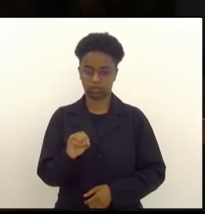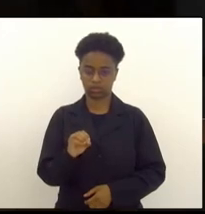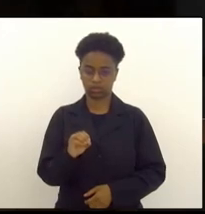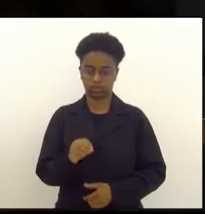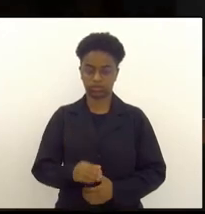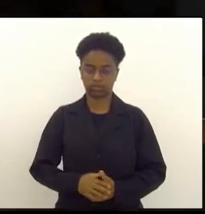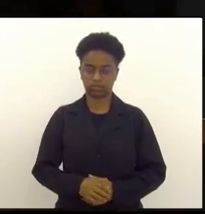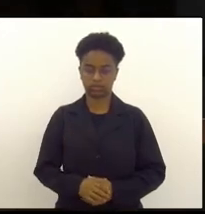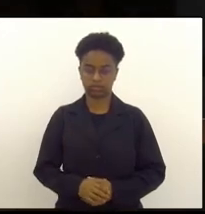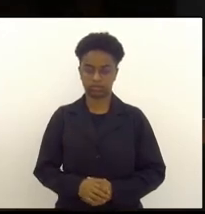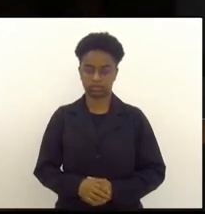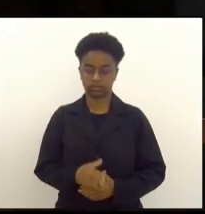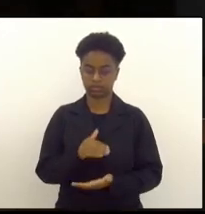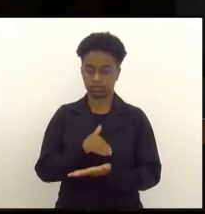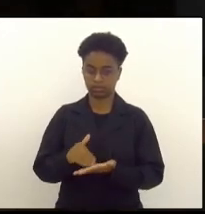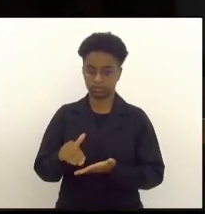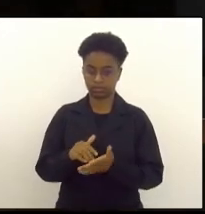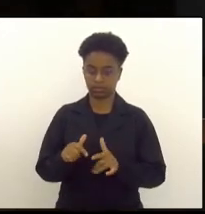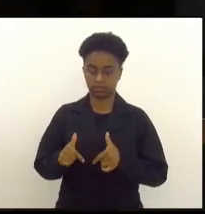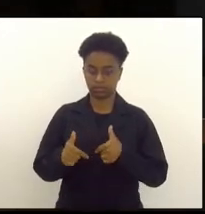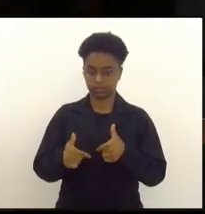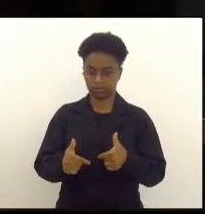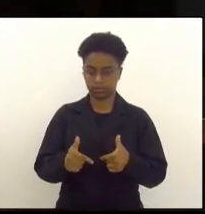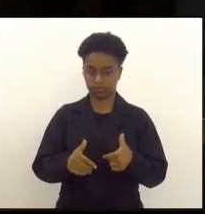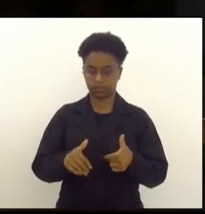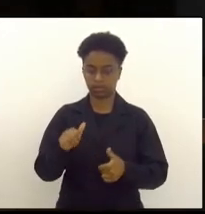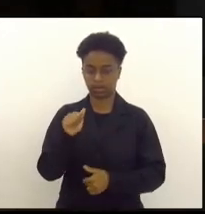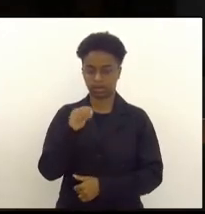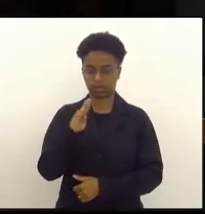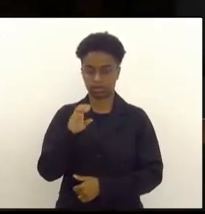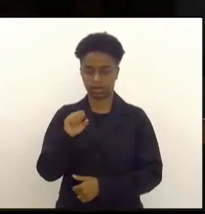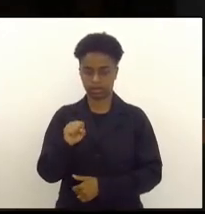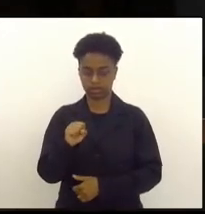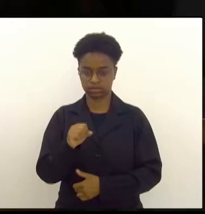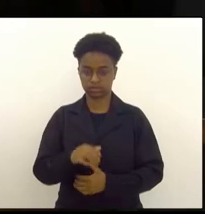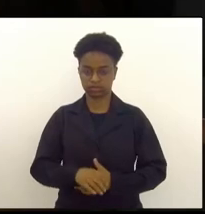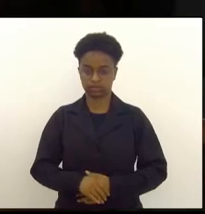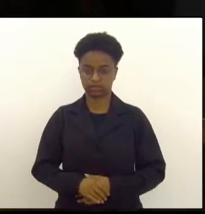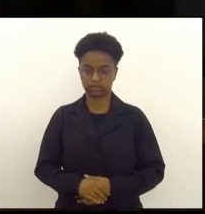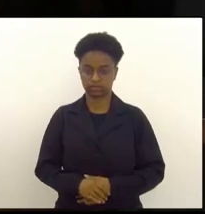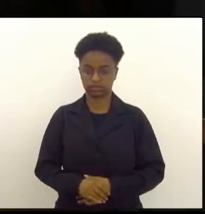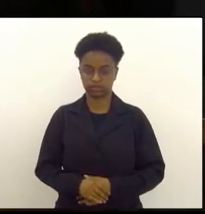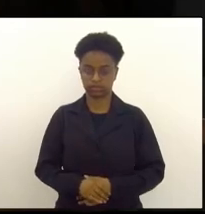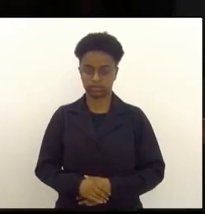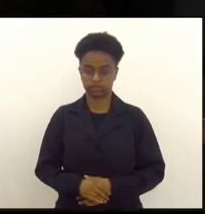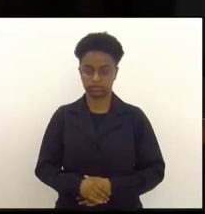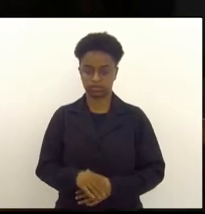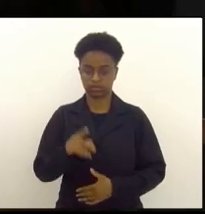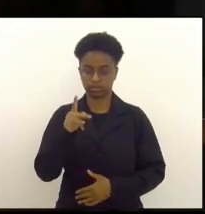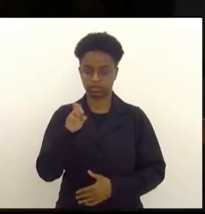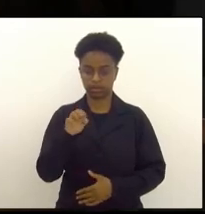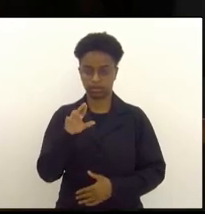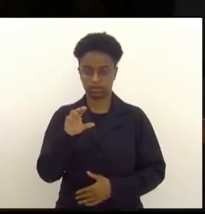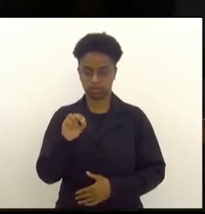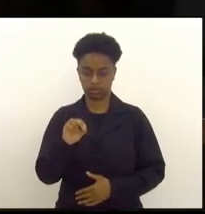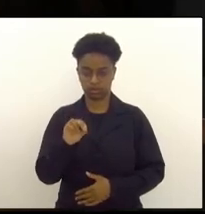Giorzizi, secretário executivo da ABS Petro. Dr. Pedro